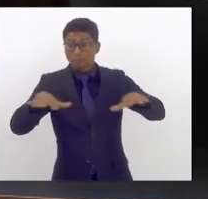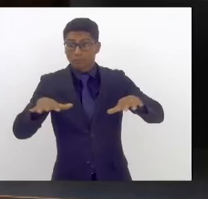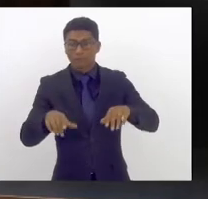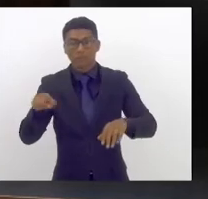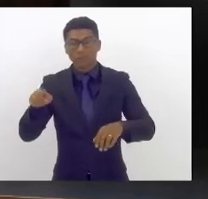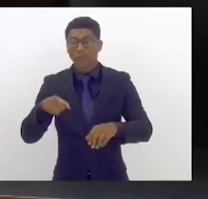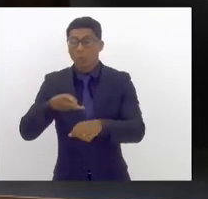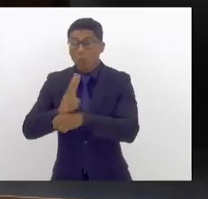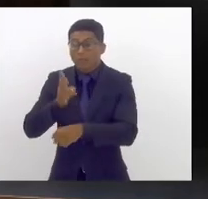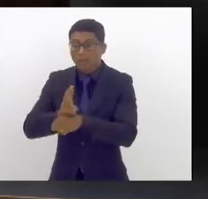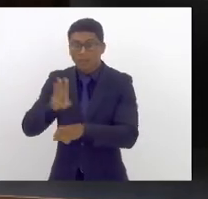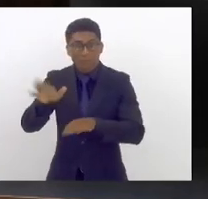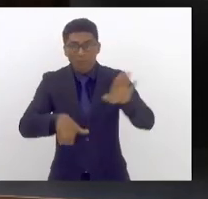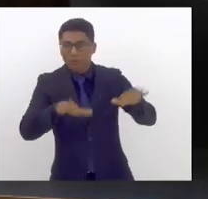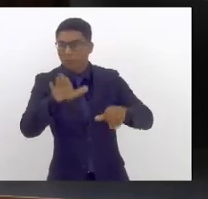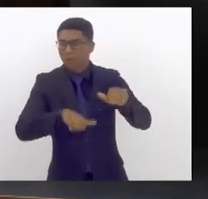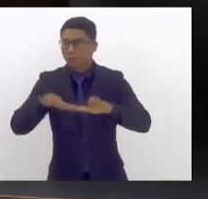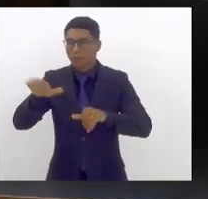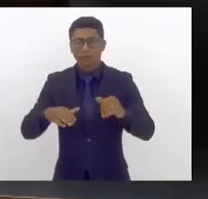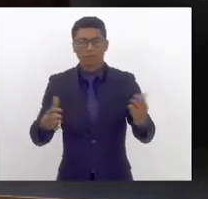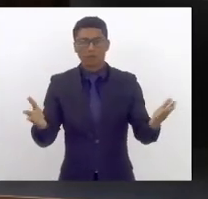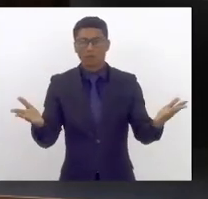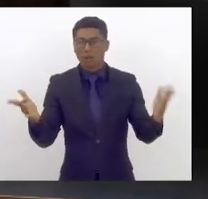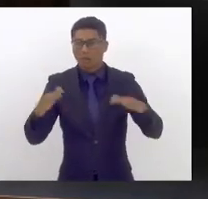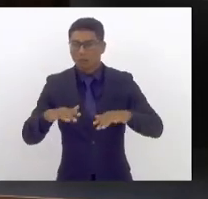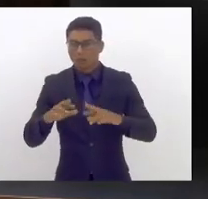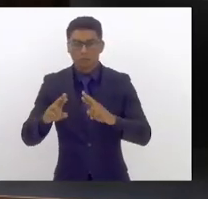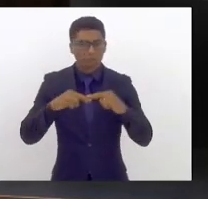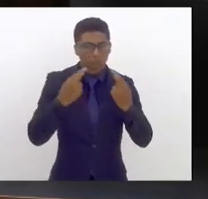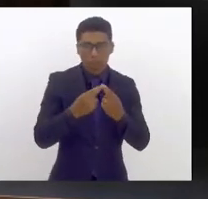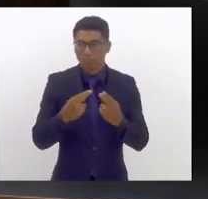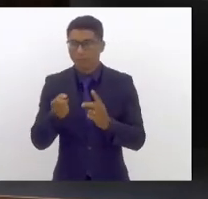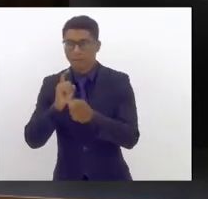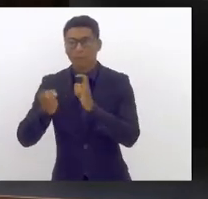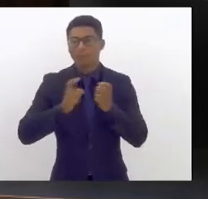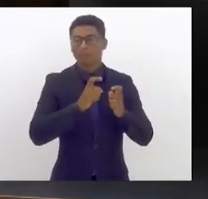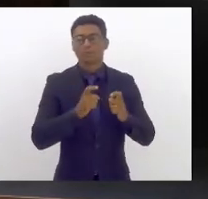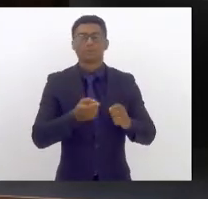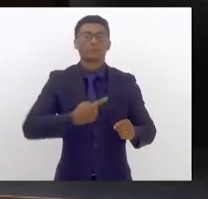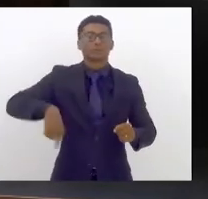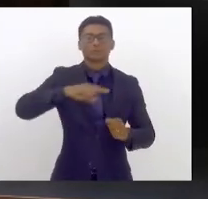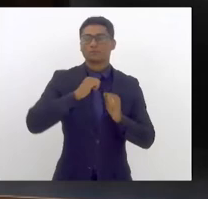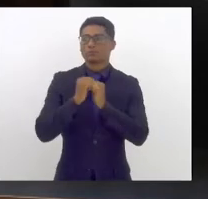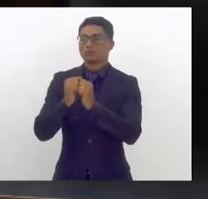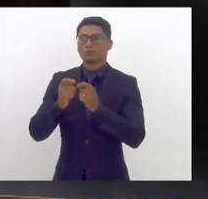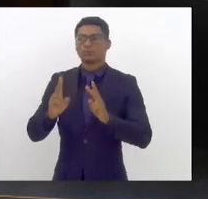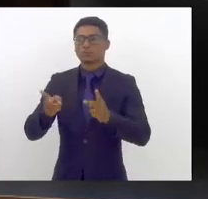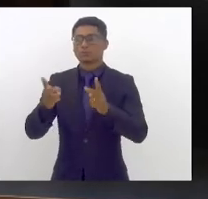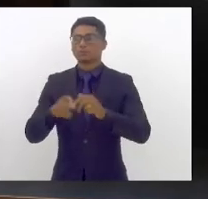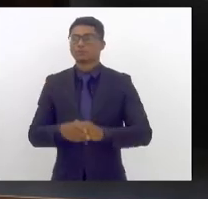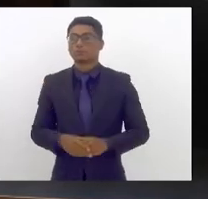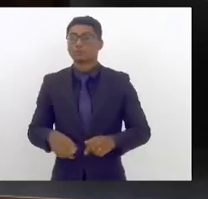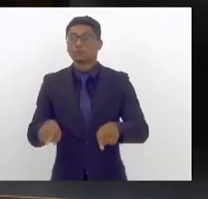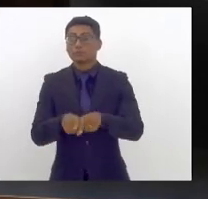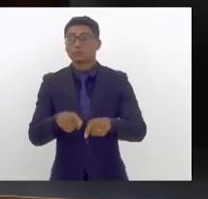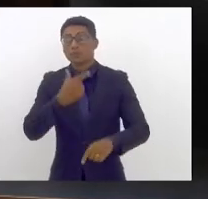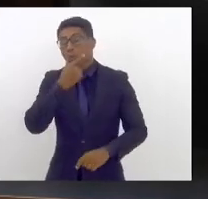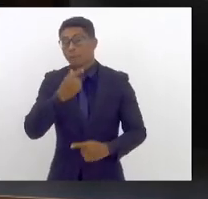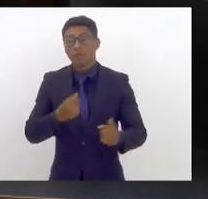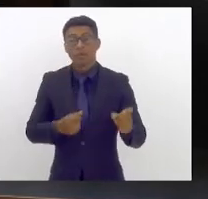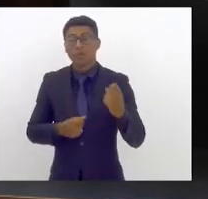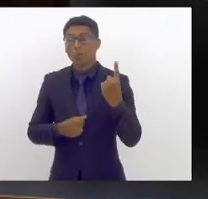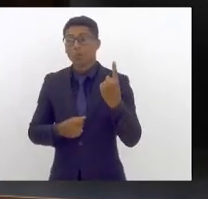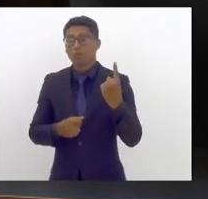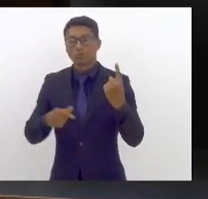não vamos fazer essa essa medida e a gente ali sempre junto com ela eh agradecer é o único homem que compõem